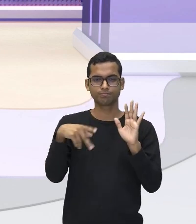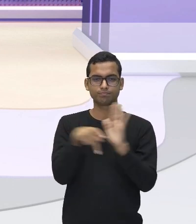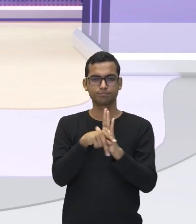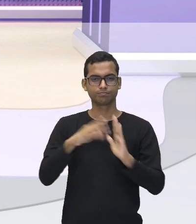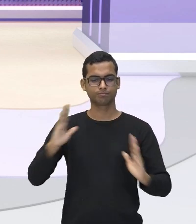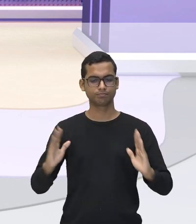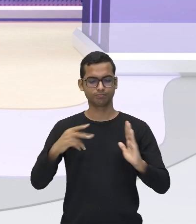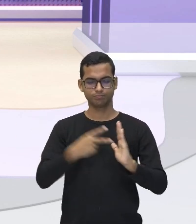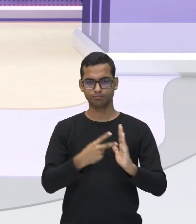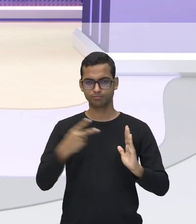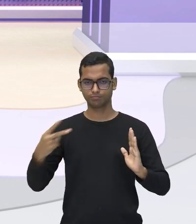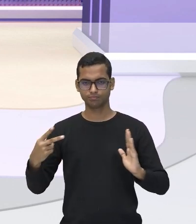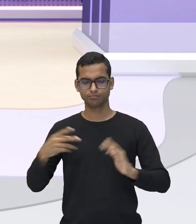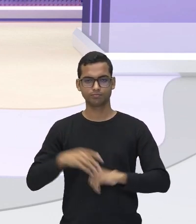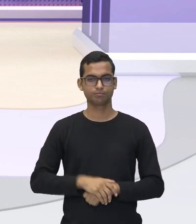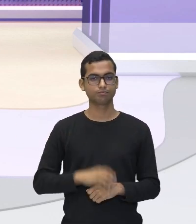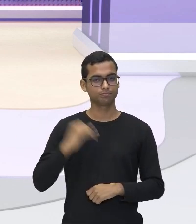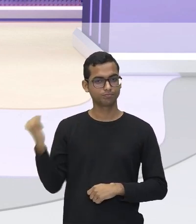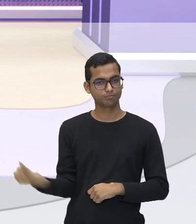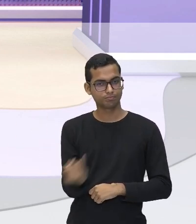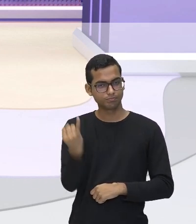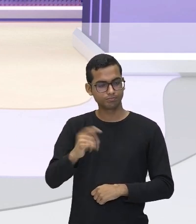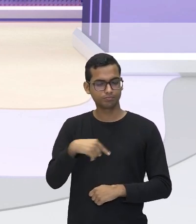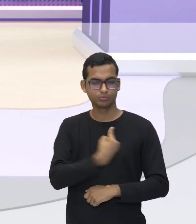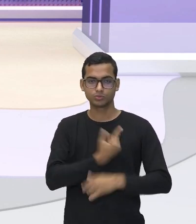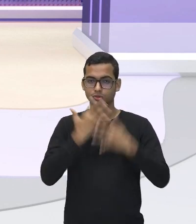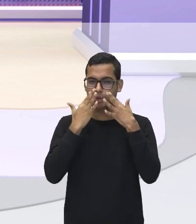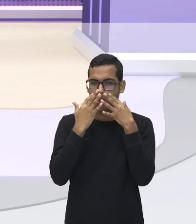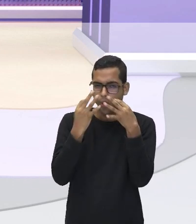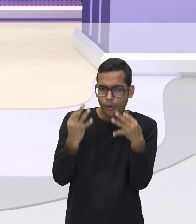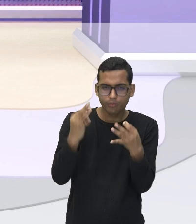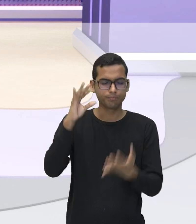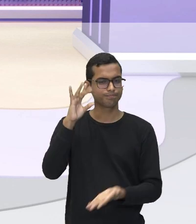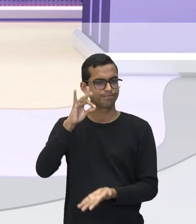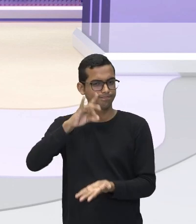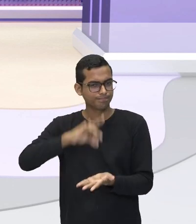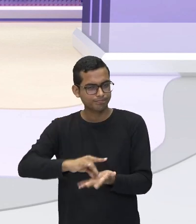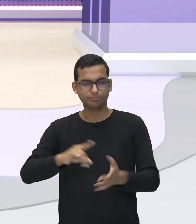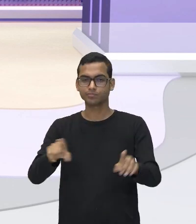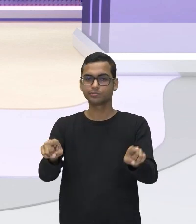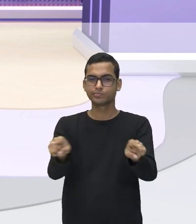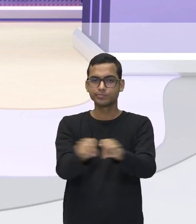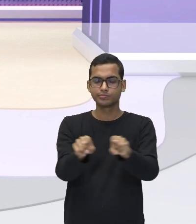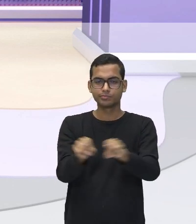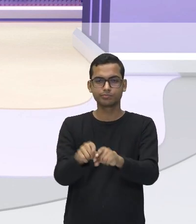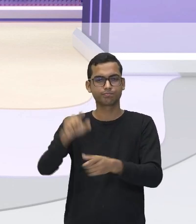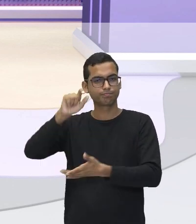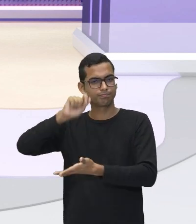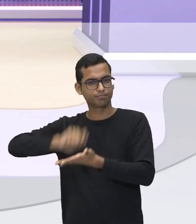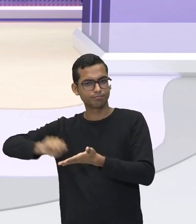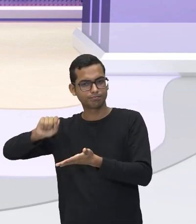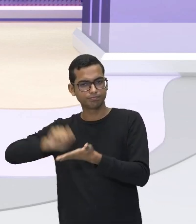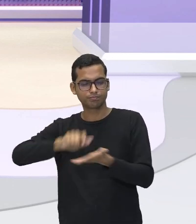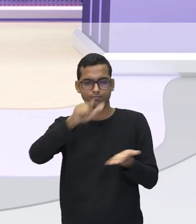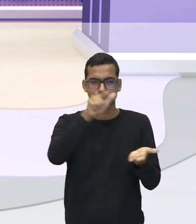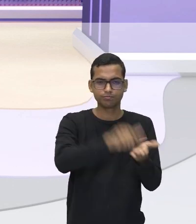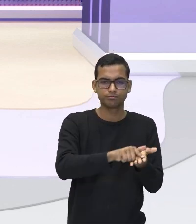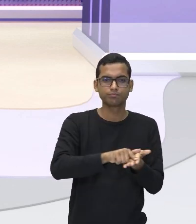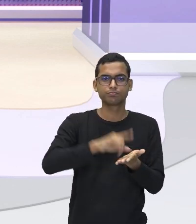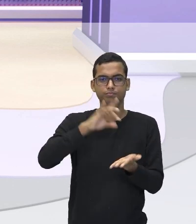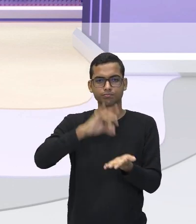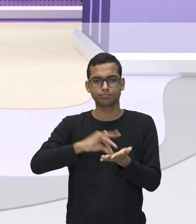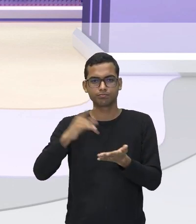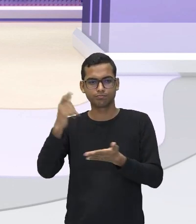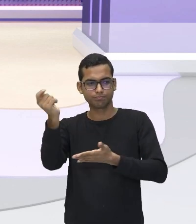2. É importante que a gente preste bem atenção, que façamos as anotações que achamos pertinentes,